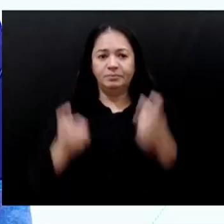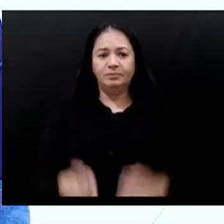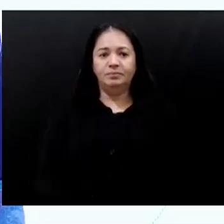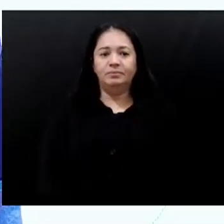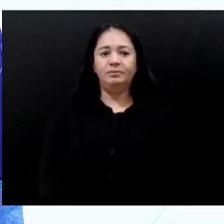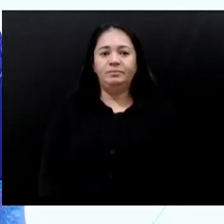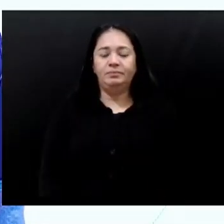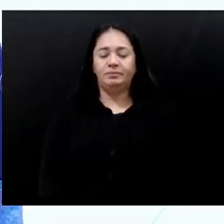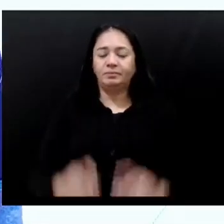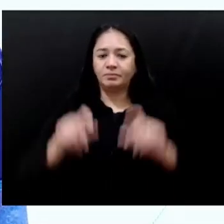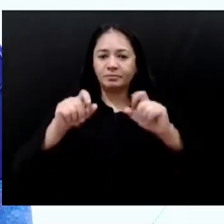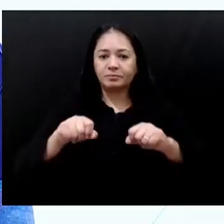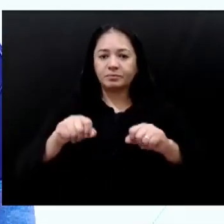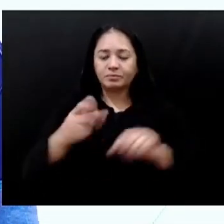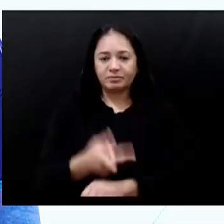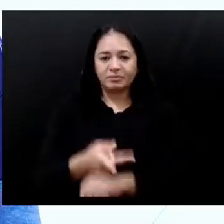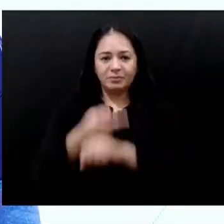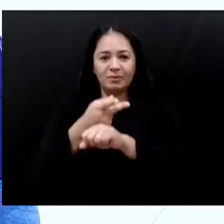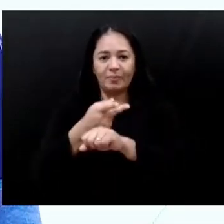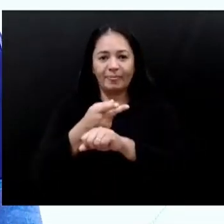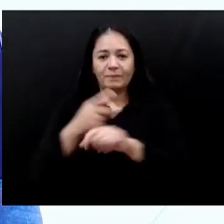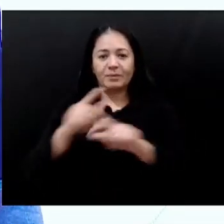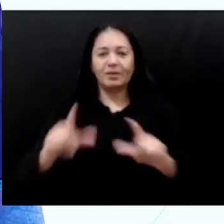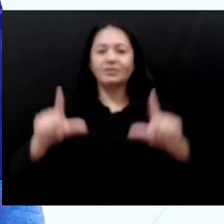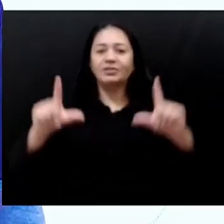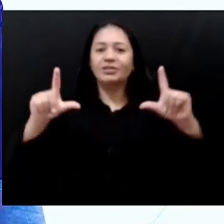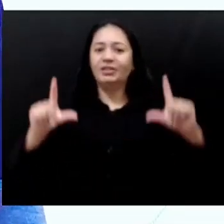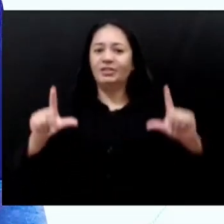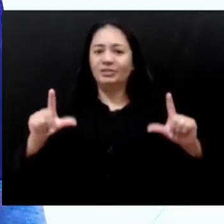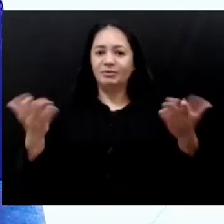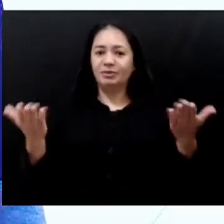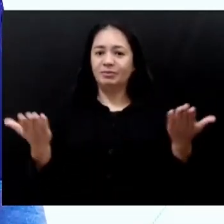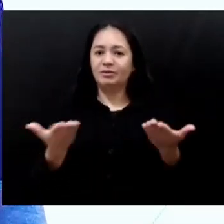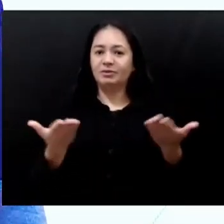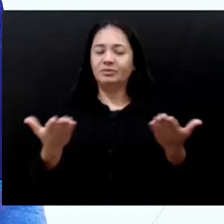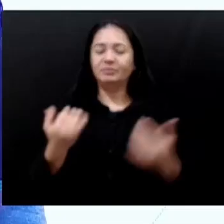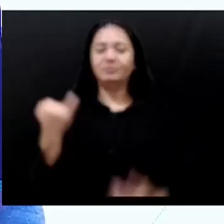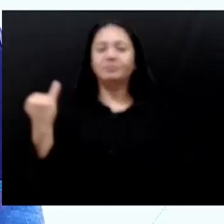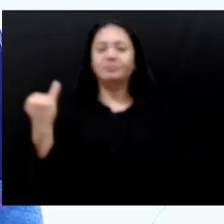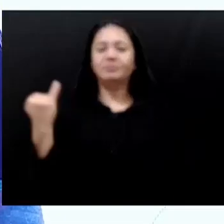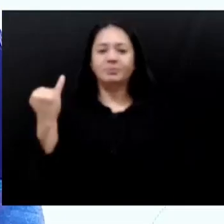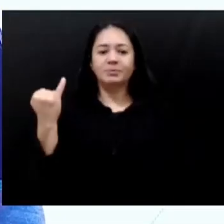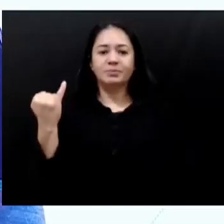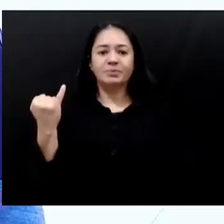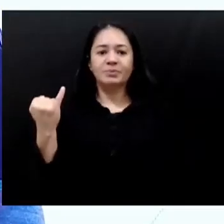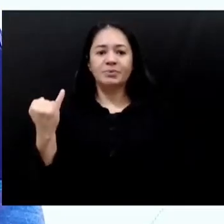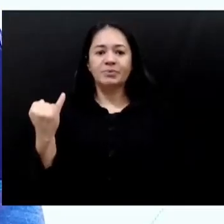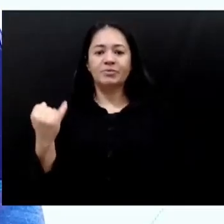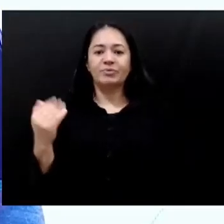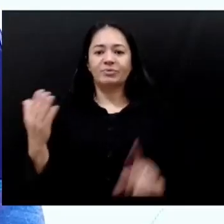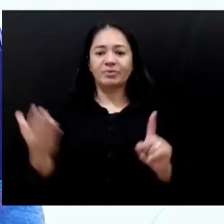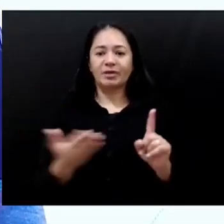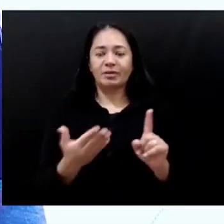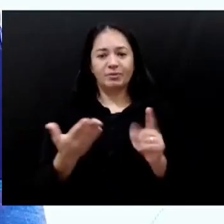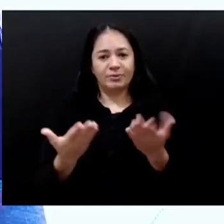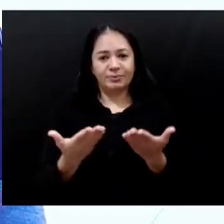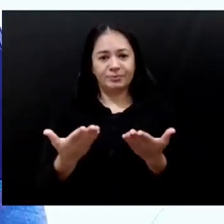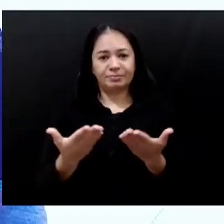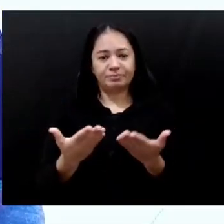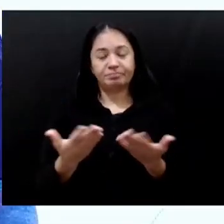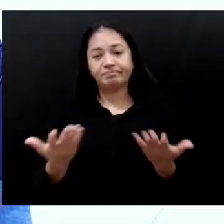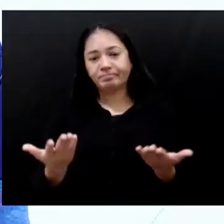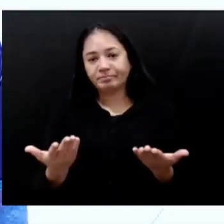entregar esse diploma aqui, tão importante para o Arthur nesse dia. Então,